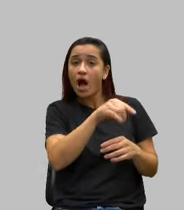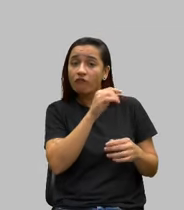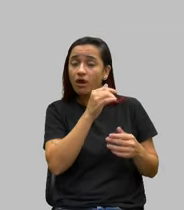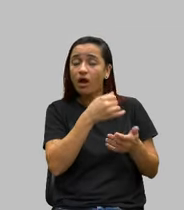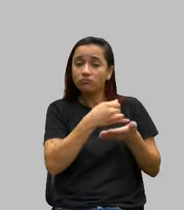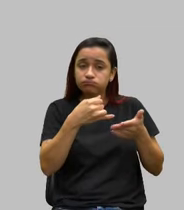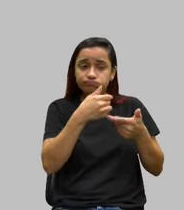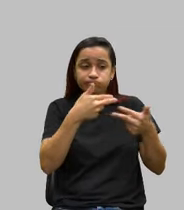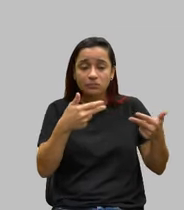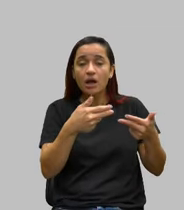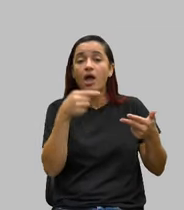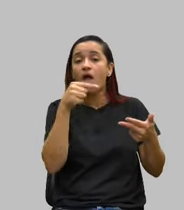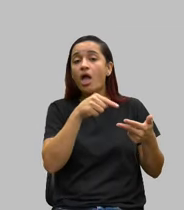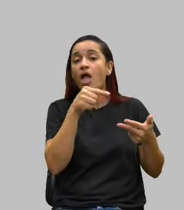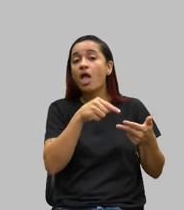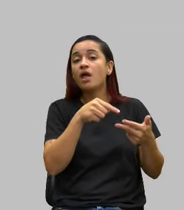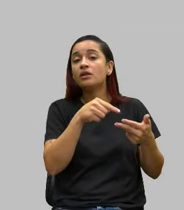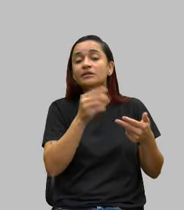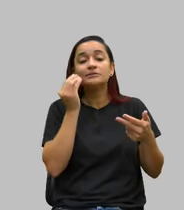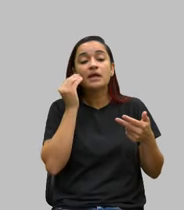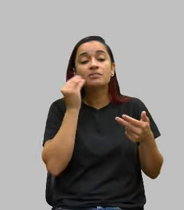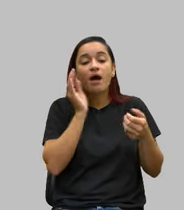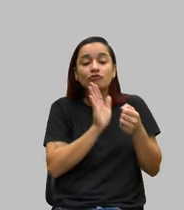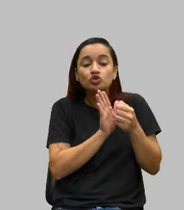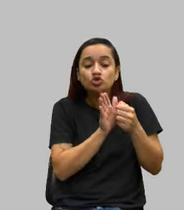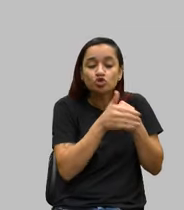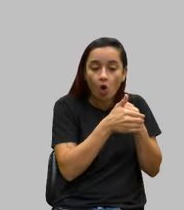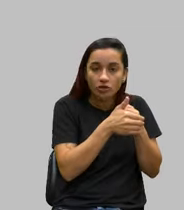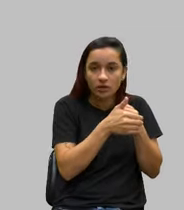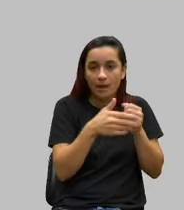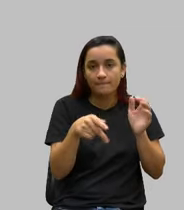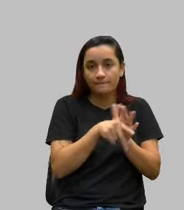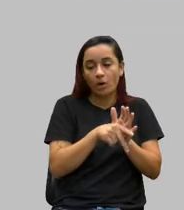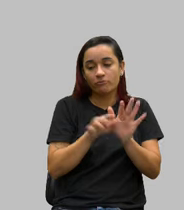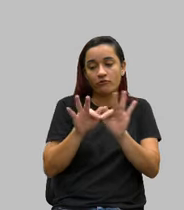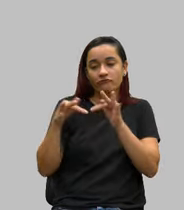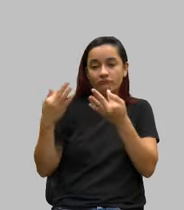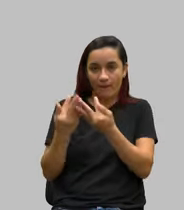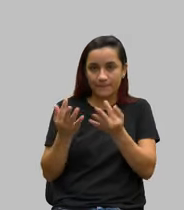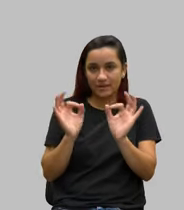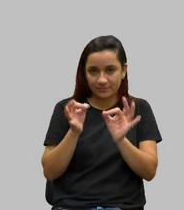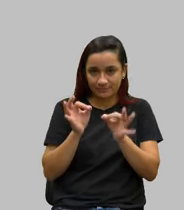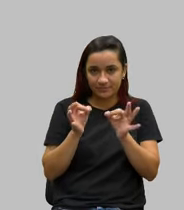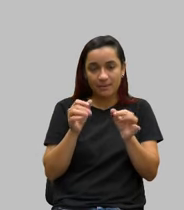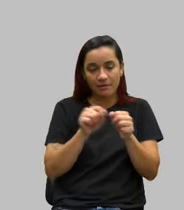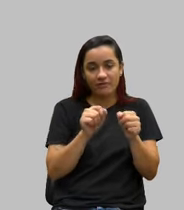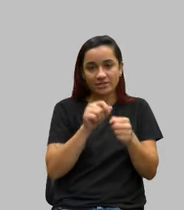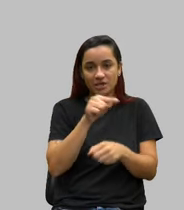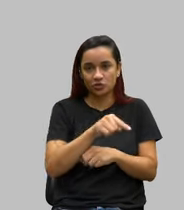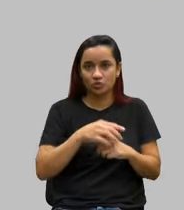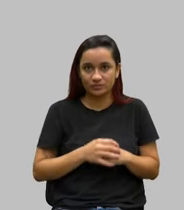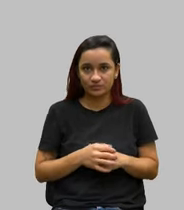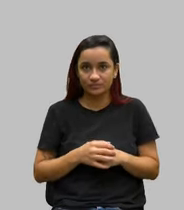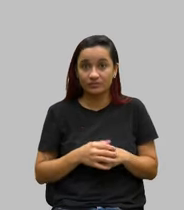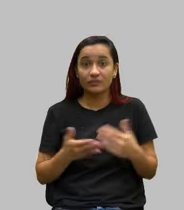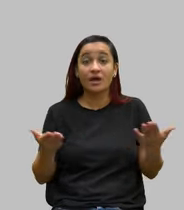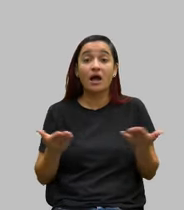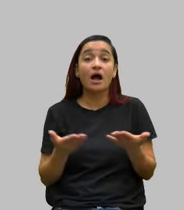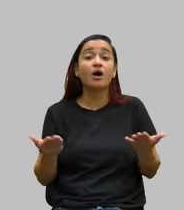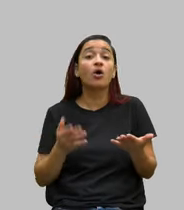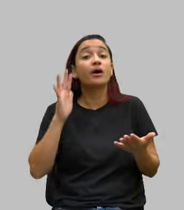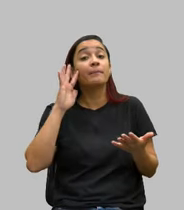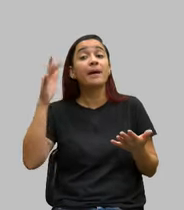certa forma ele se escondia da sua própria famía para fazer ISO sen imagina com essa